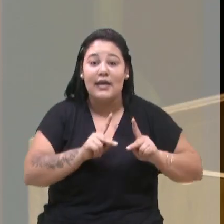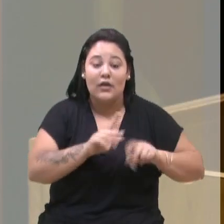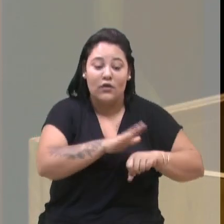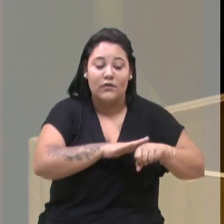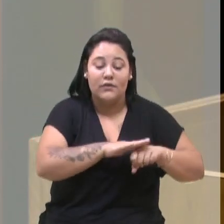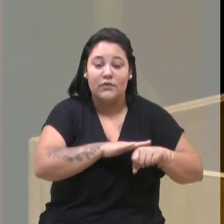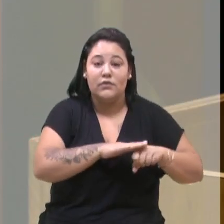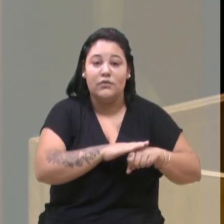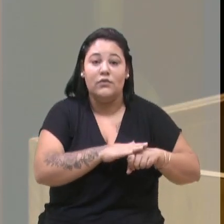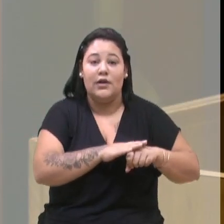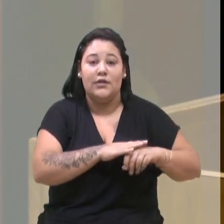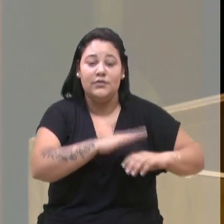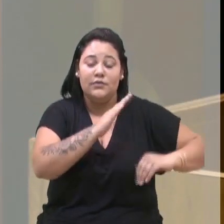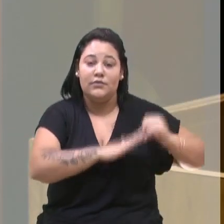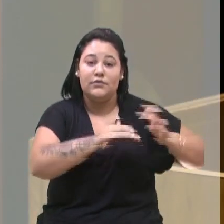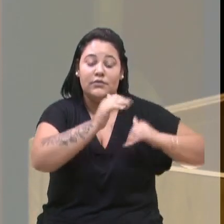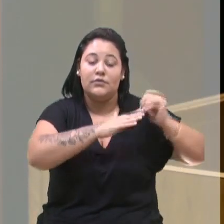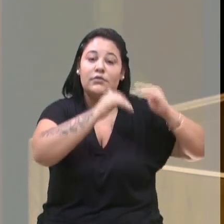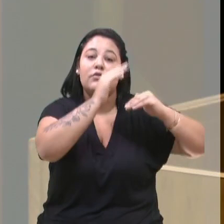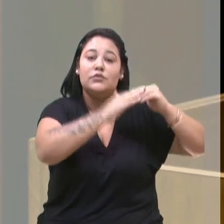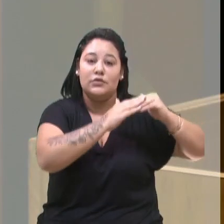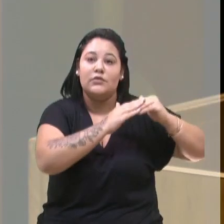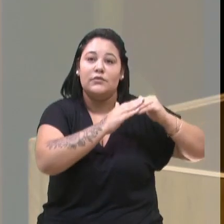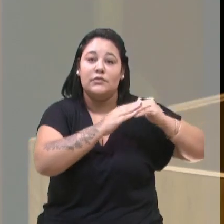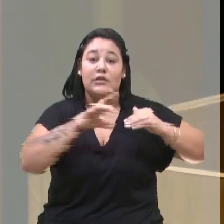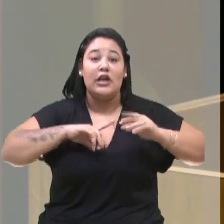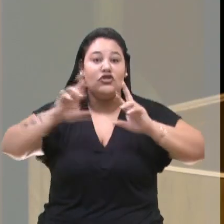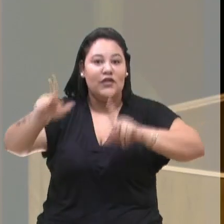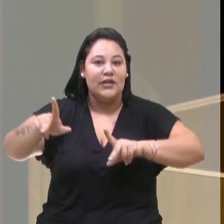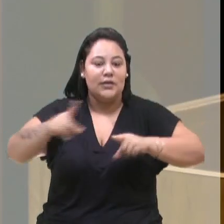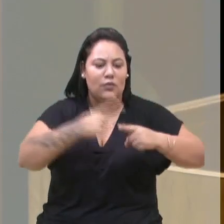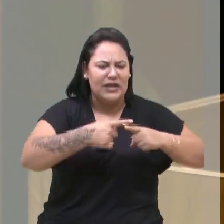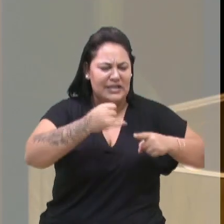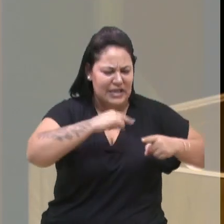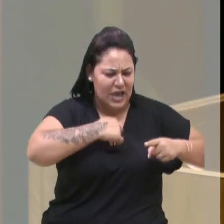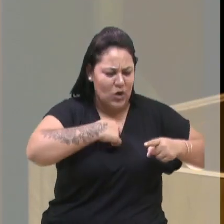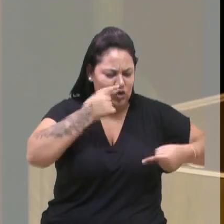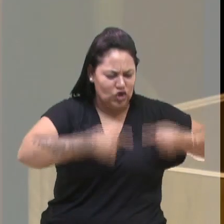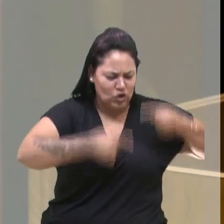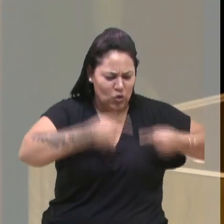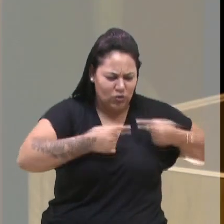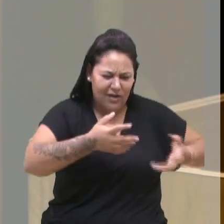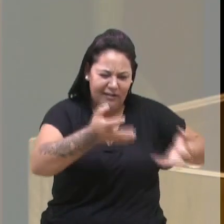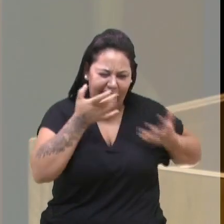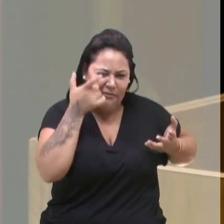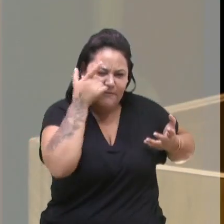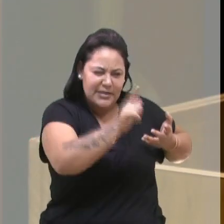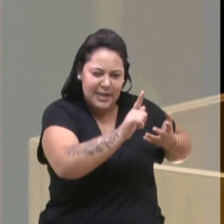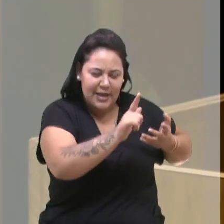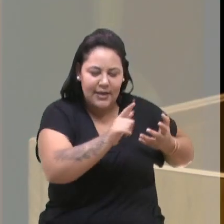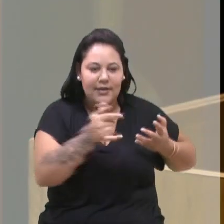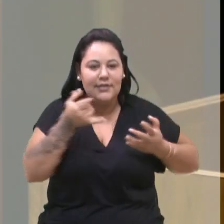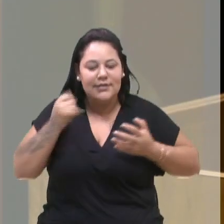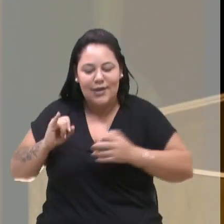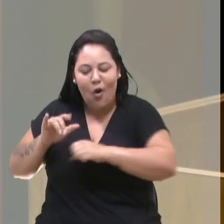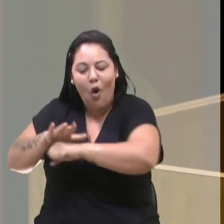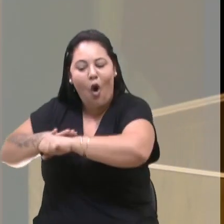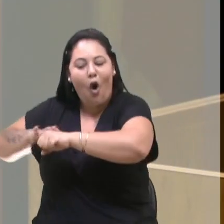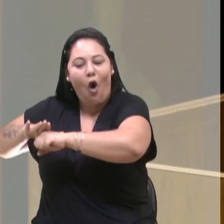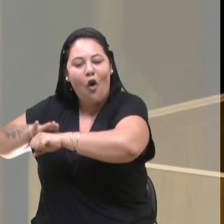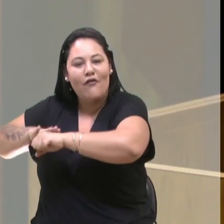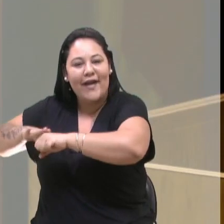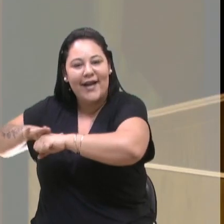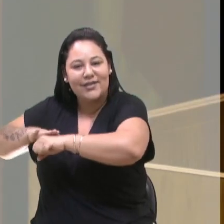Há uma diferença muito grande. Quando a gente discute, a gente quer ganhar uma discussão. Quando a gente dialoga, a gente quer construir algo. É isso que